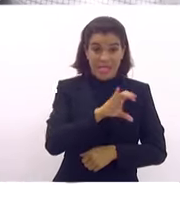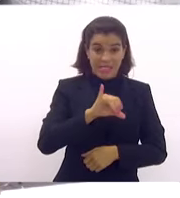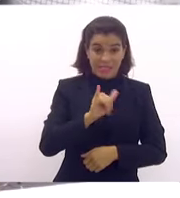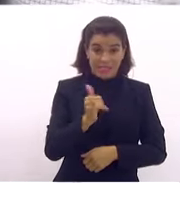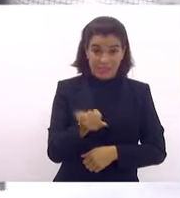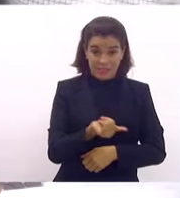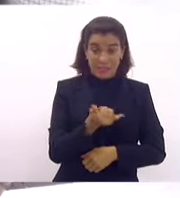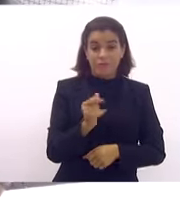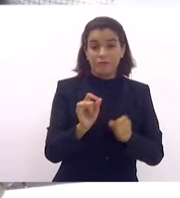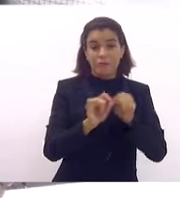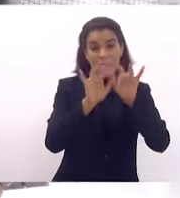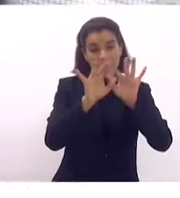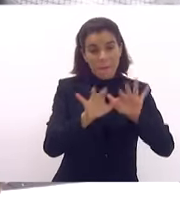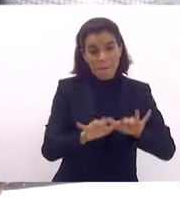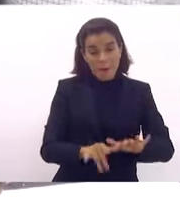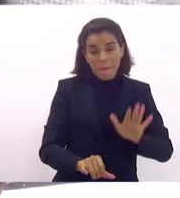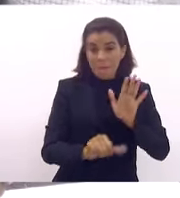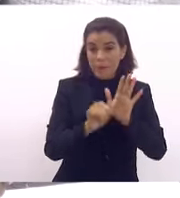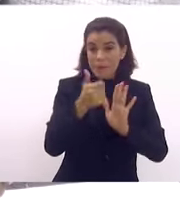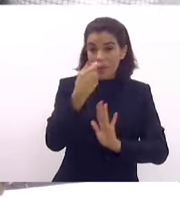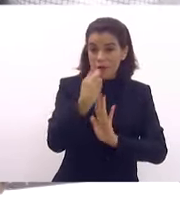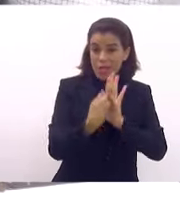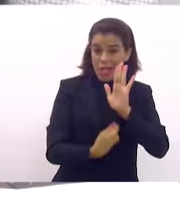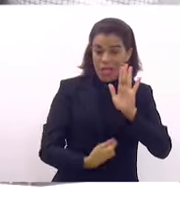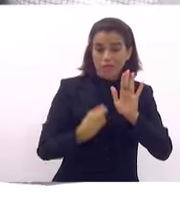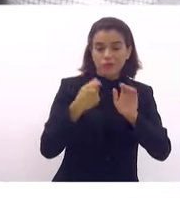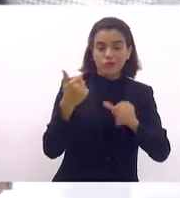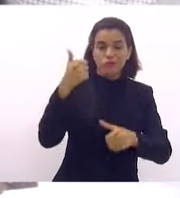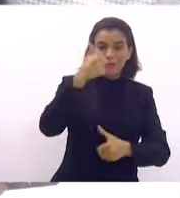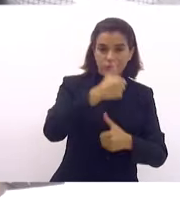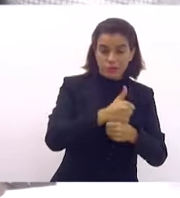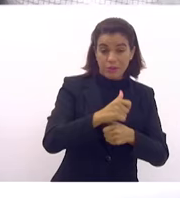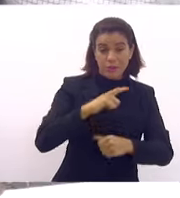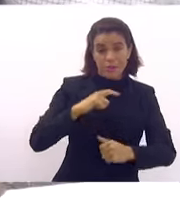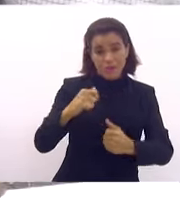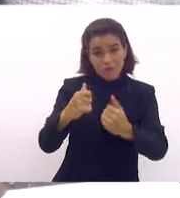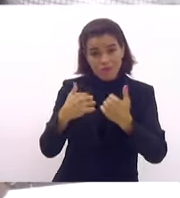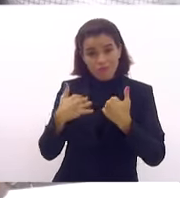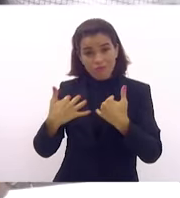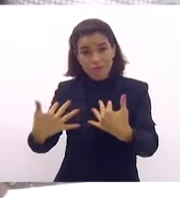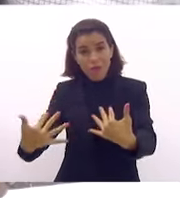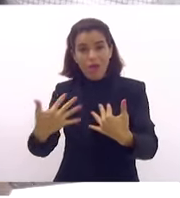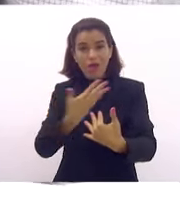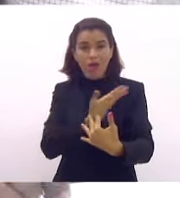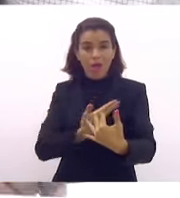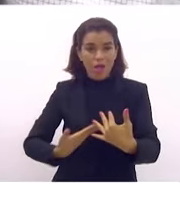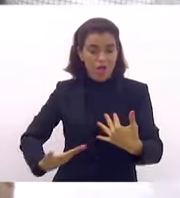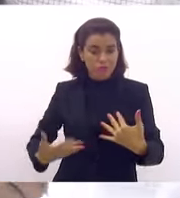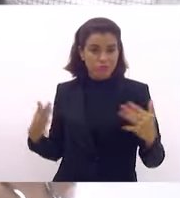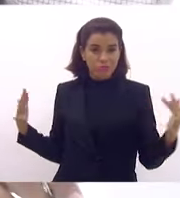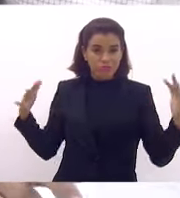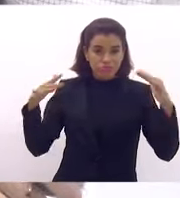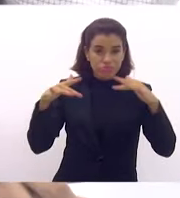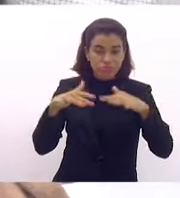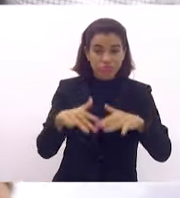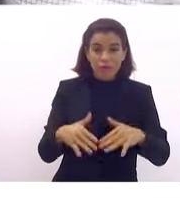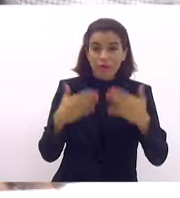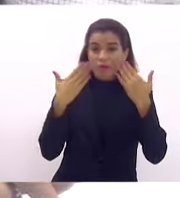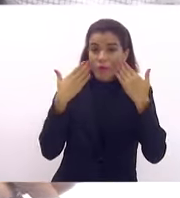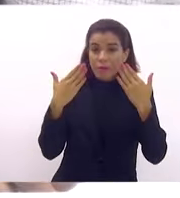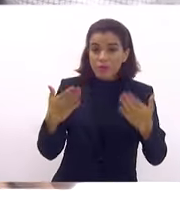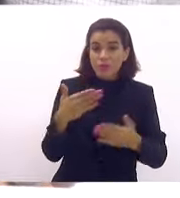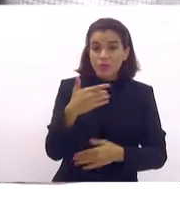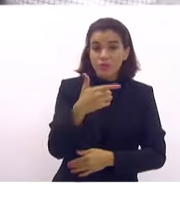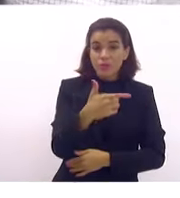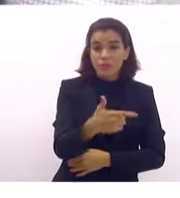substitutivo. Houve uma audiência pública. Foram apresentados, doutor Serginho, 240